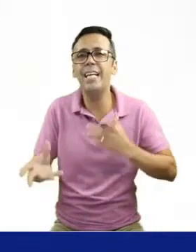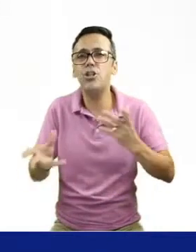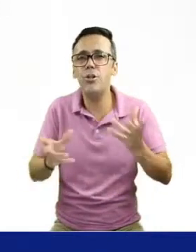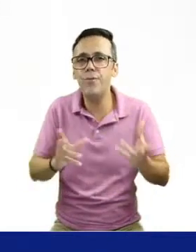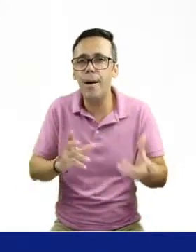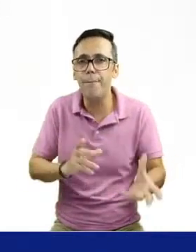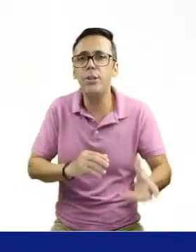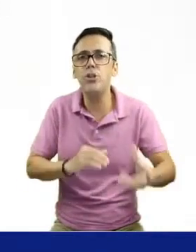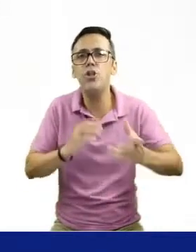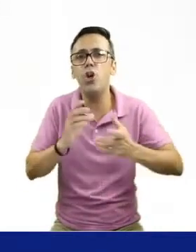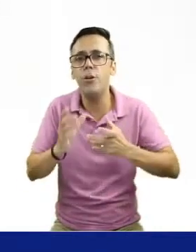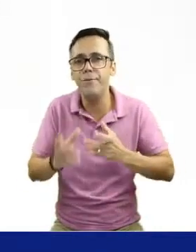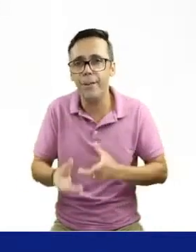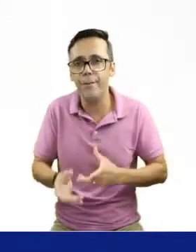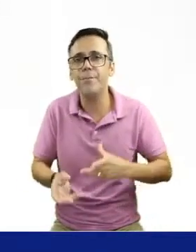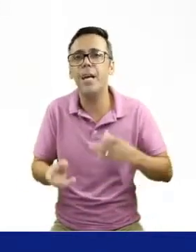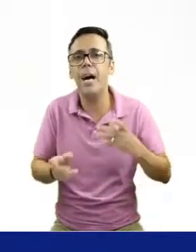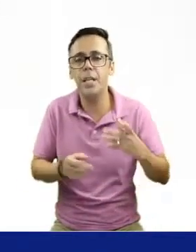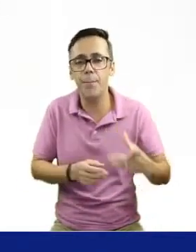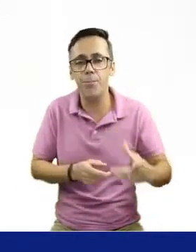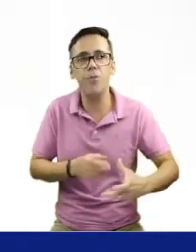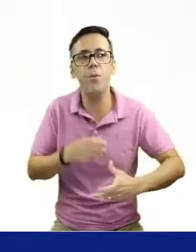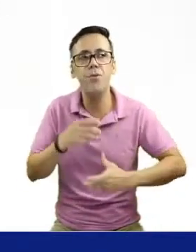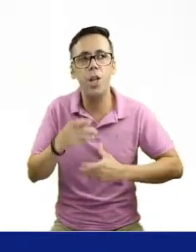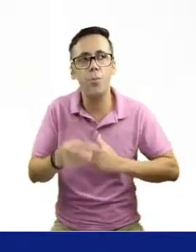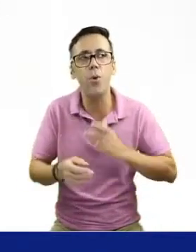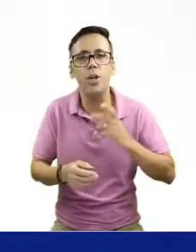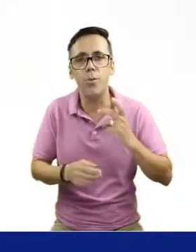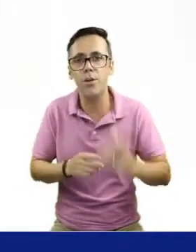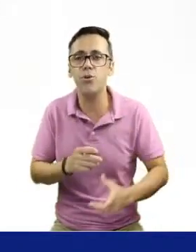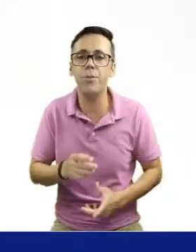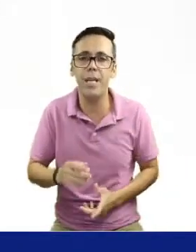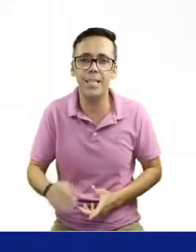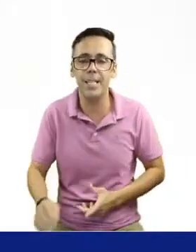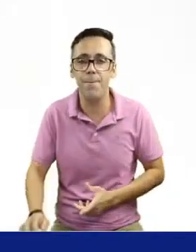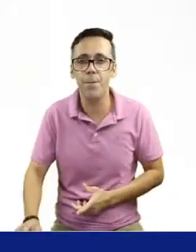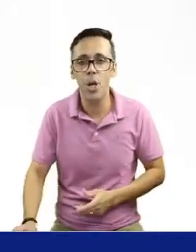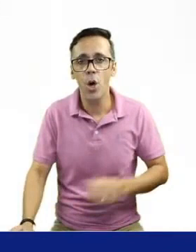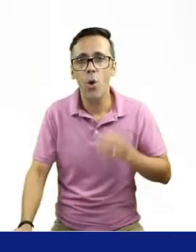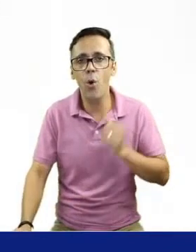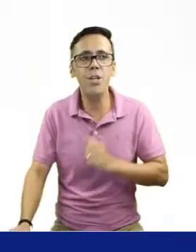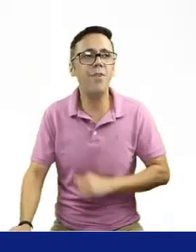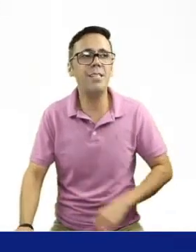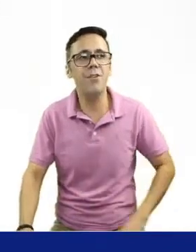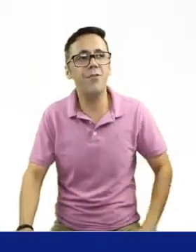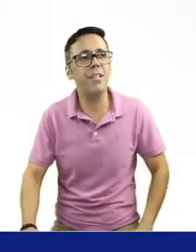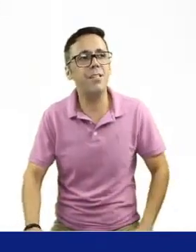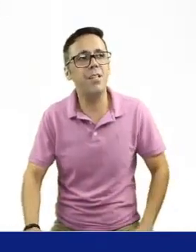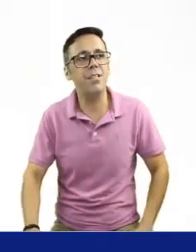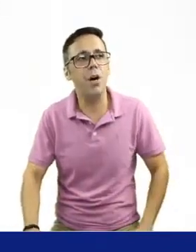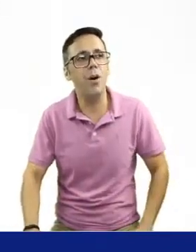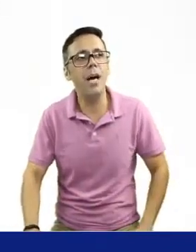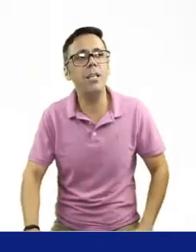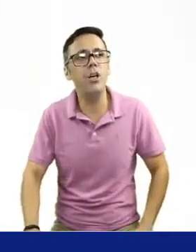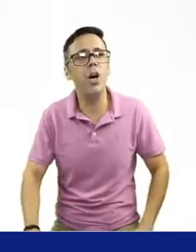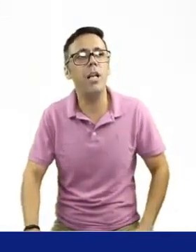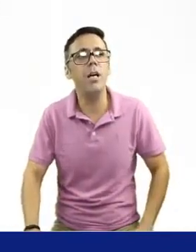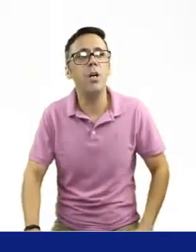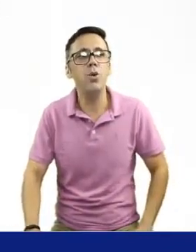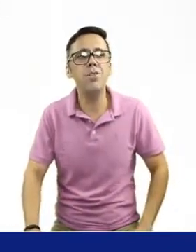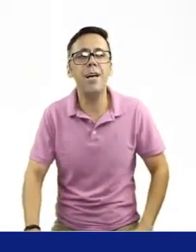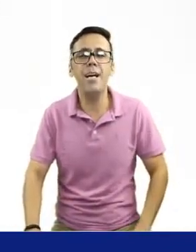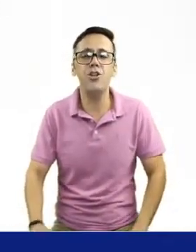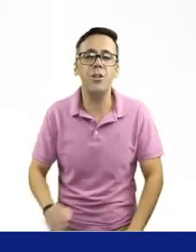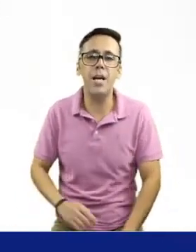banca relativamente nova tá daqui a pouco vamos falar um pouquinho mais sobre ela aqui onde vai ser feita a inscrição a